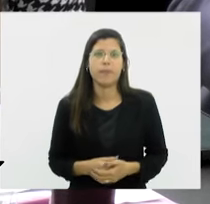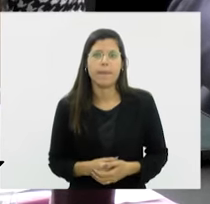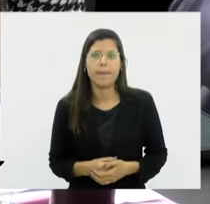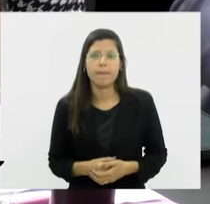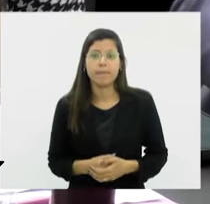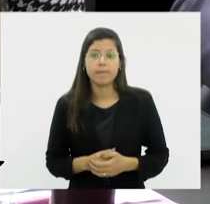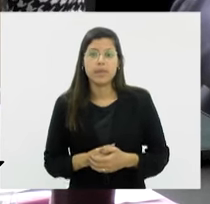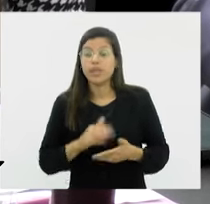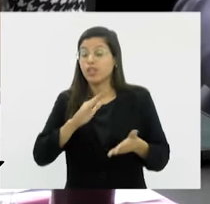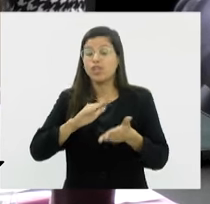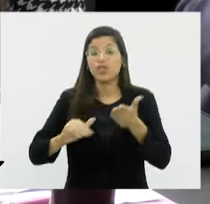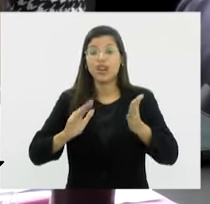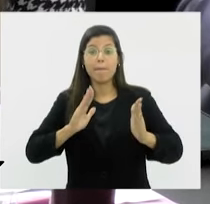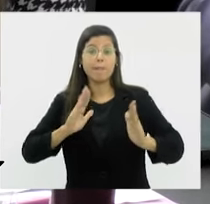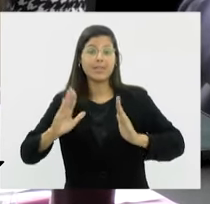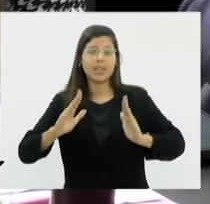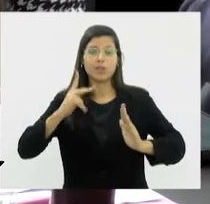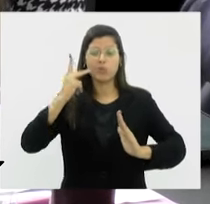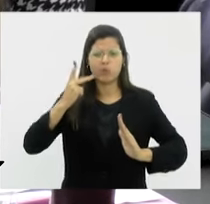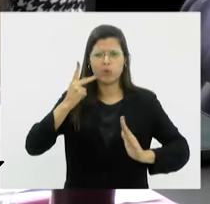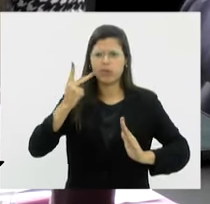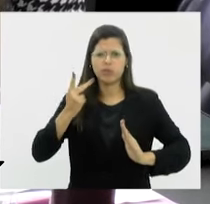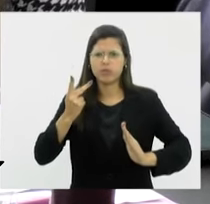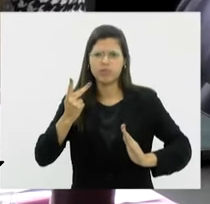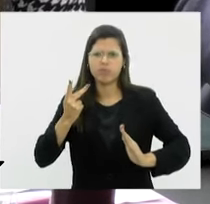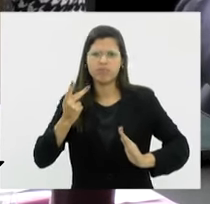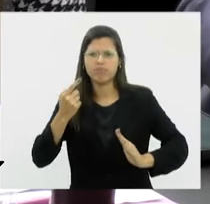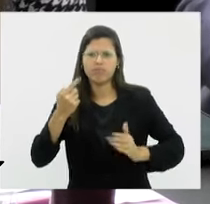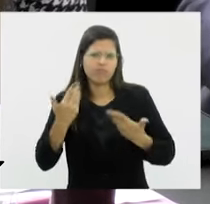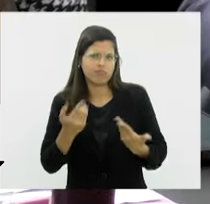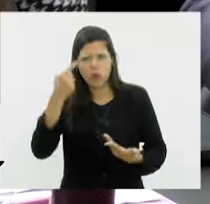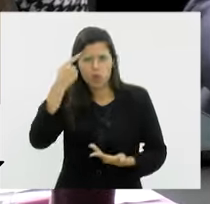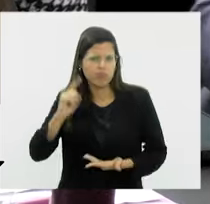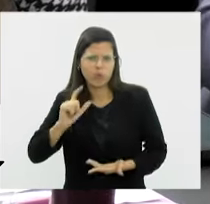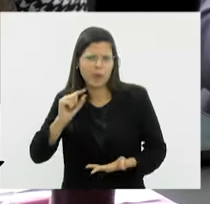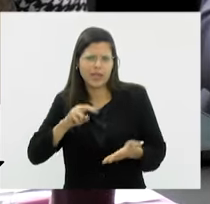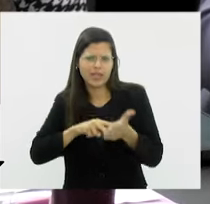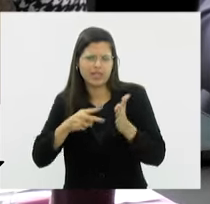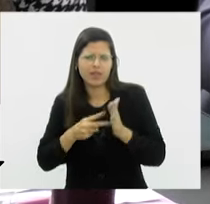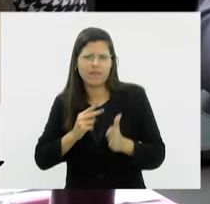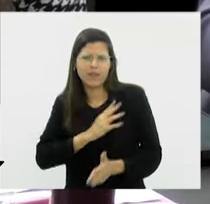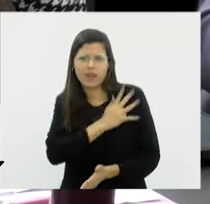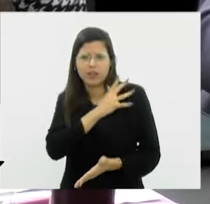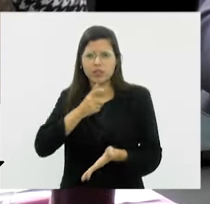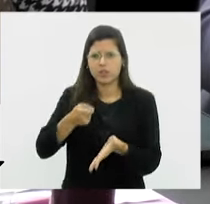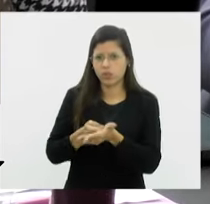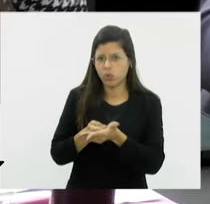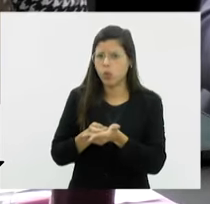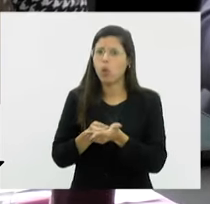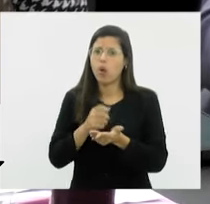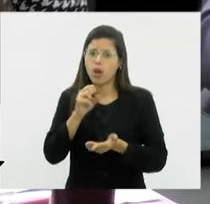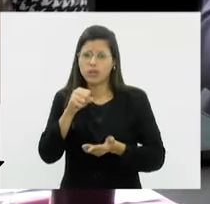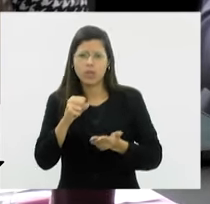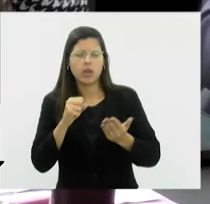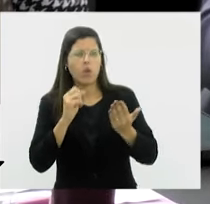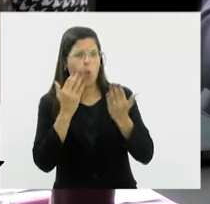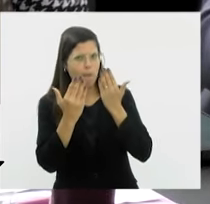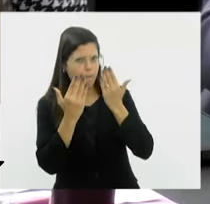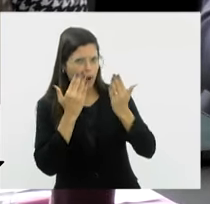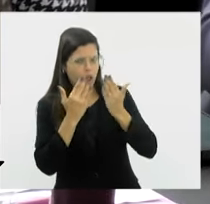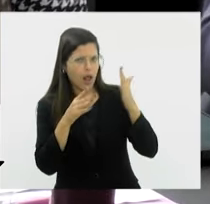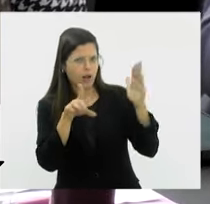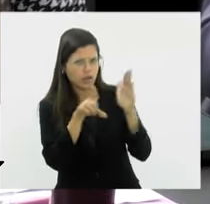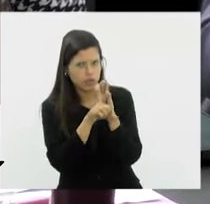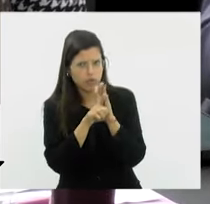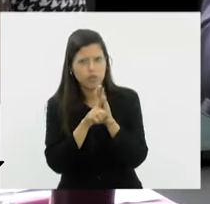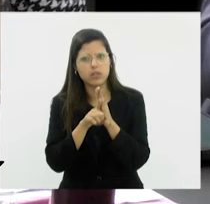mandatos parlamentares, eu não sei o que é ditadura, ora. Claro, não vou comparar uma situação de legislação com os atos excessivos